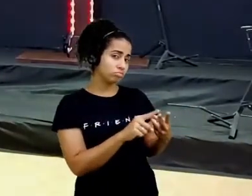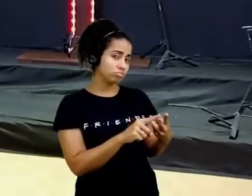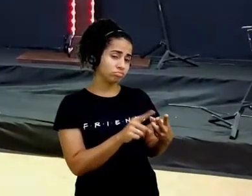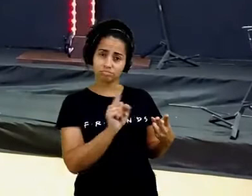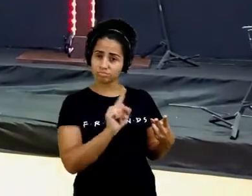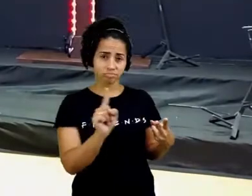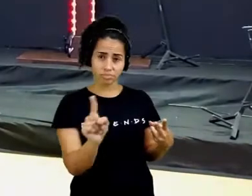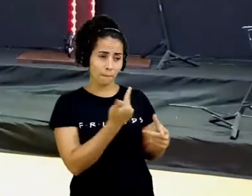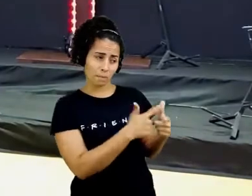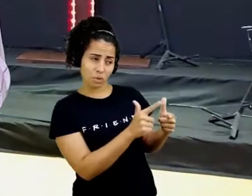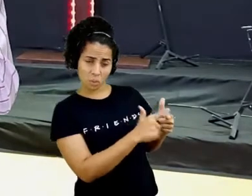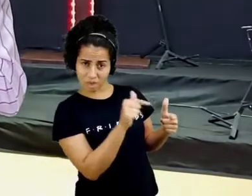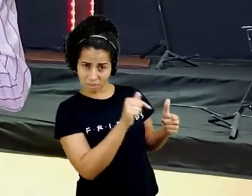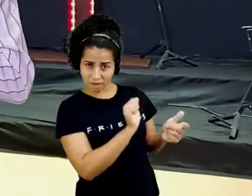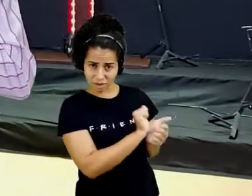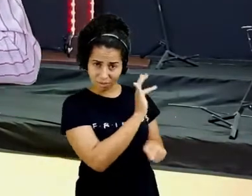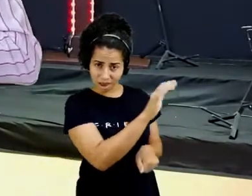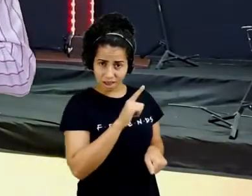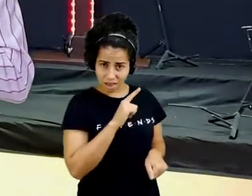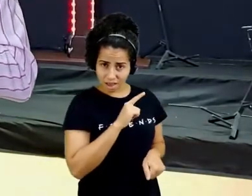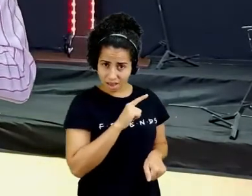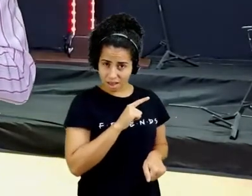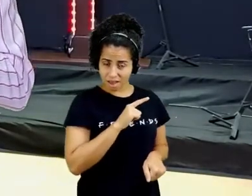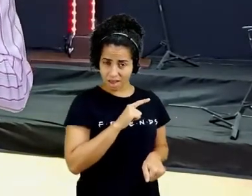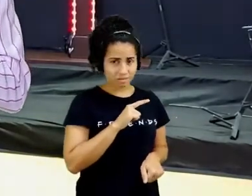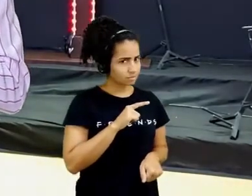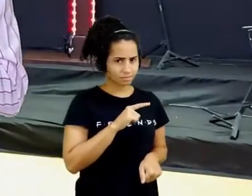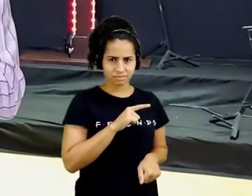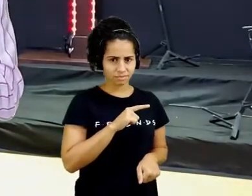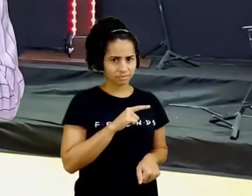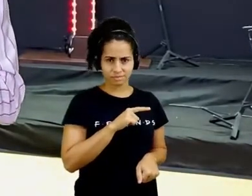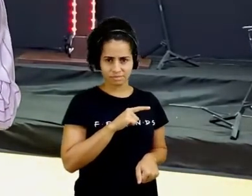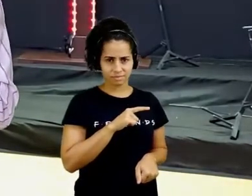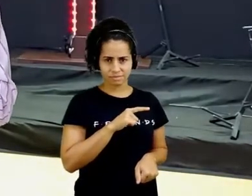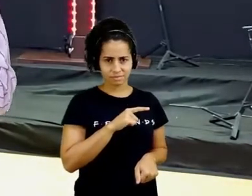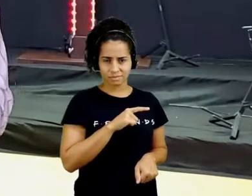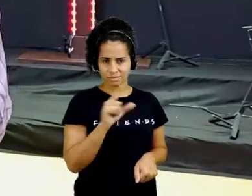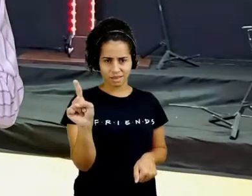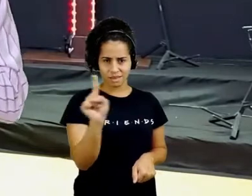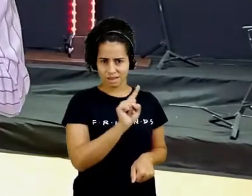as adversidades, não são aqueles momentos que nós expressamos nossas lamentações pelo que nós